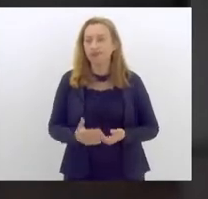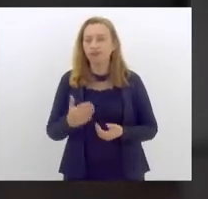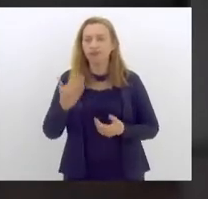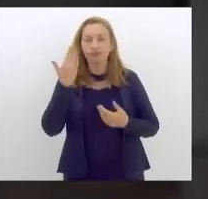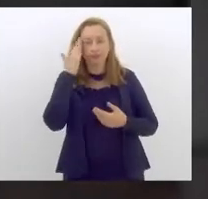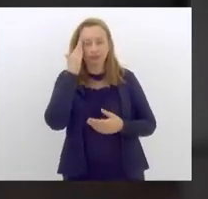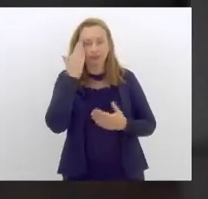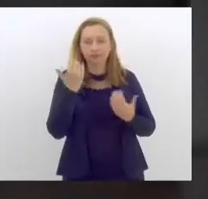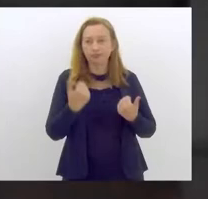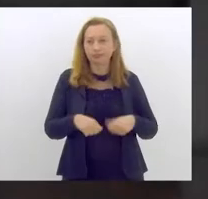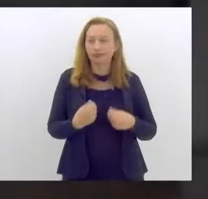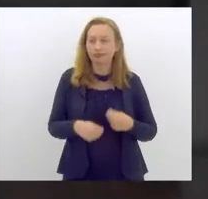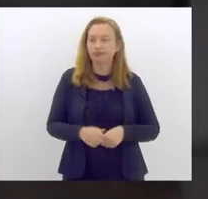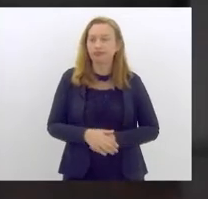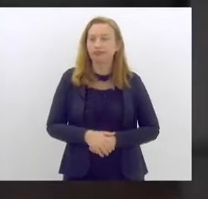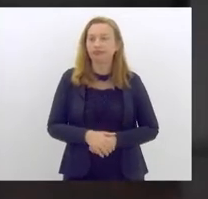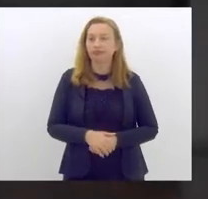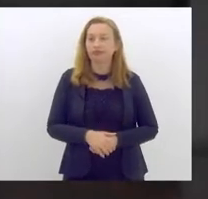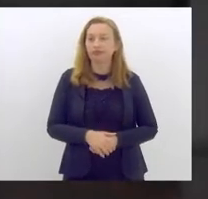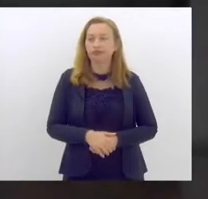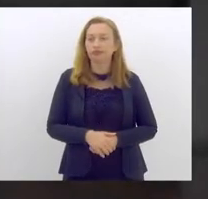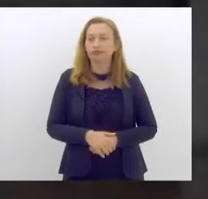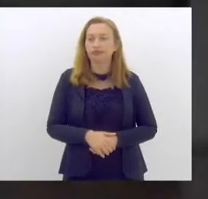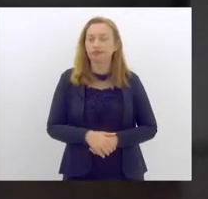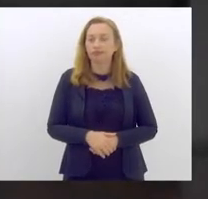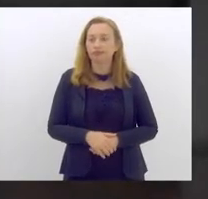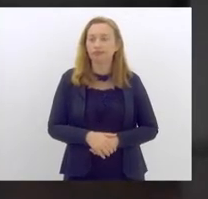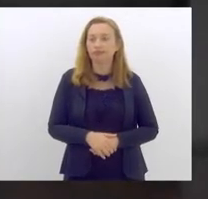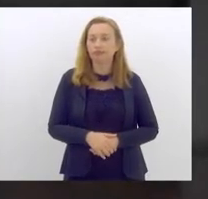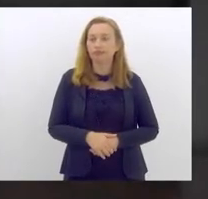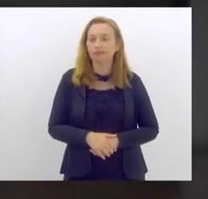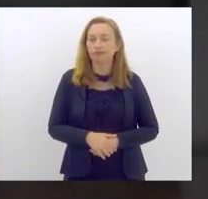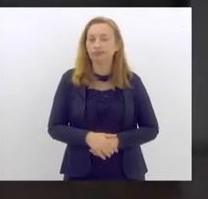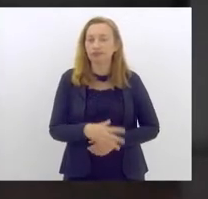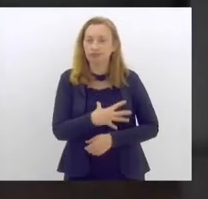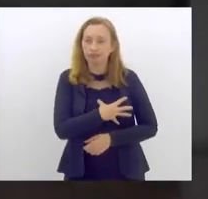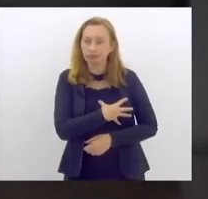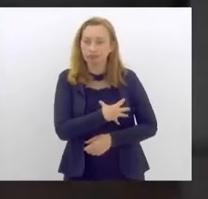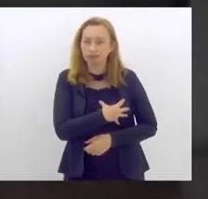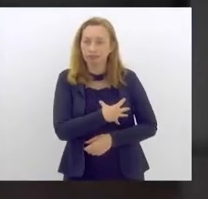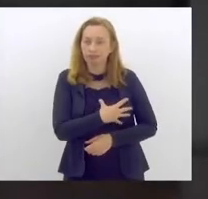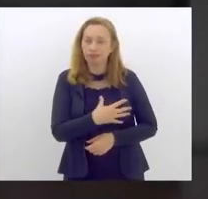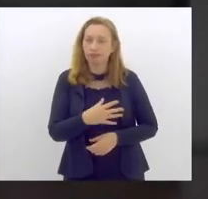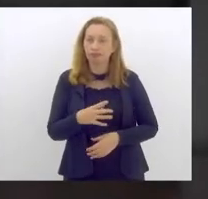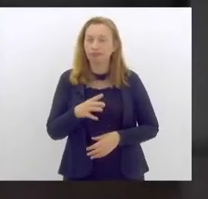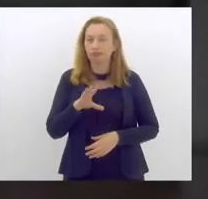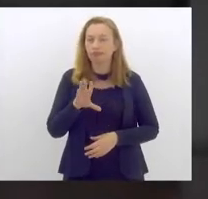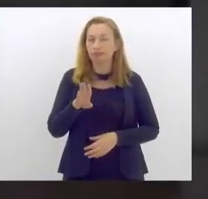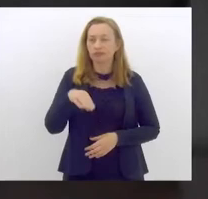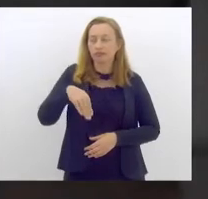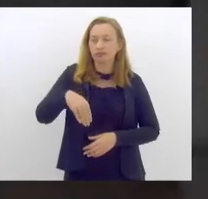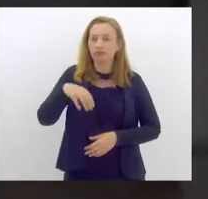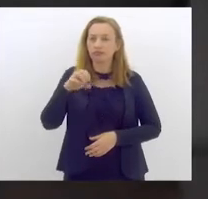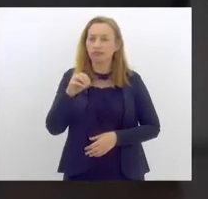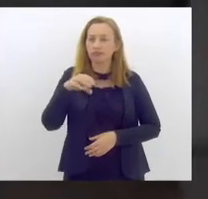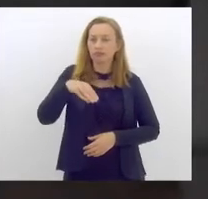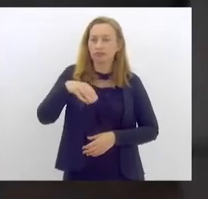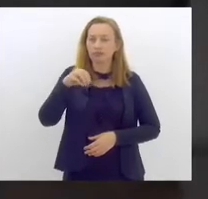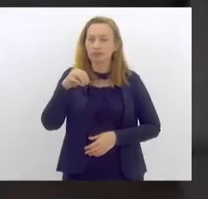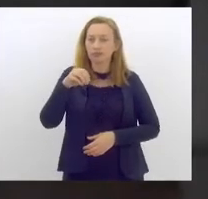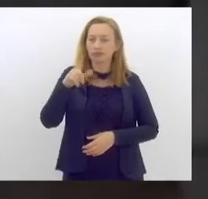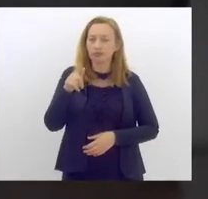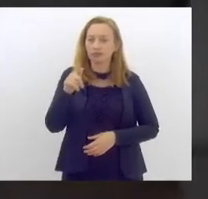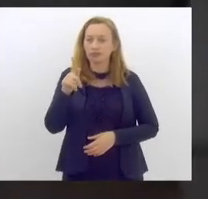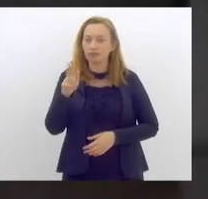entender que quando o a mamografia é feita aos 60 anos de